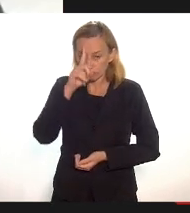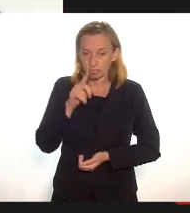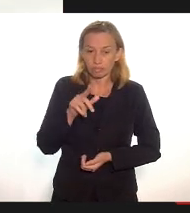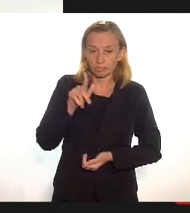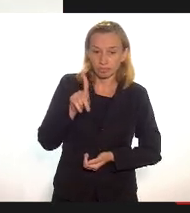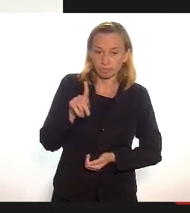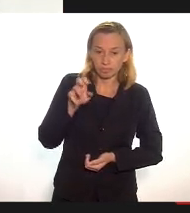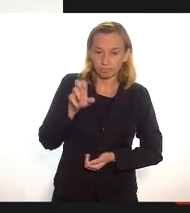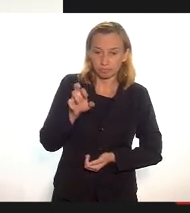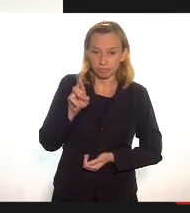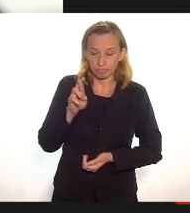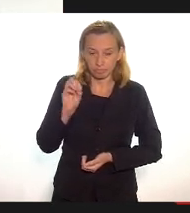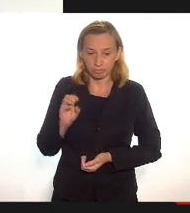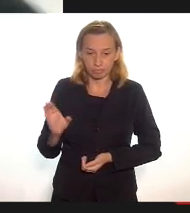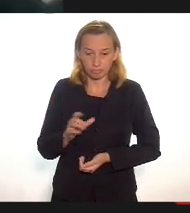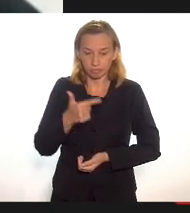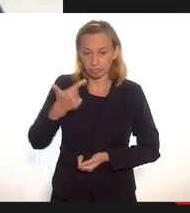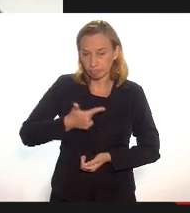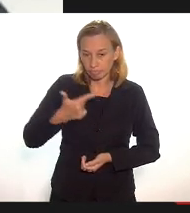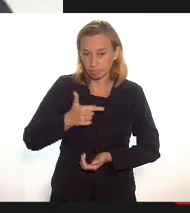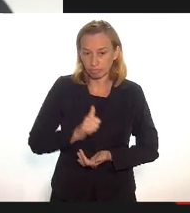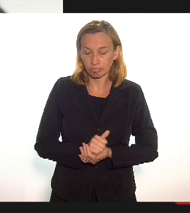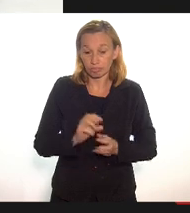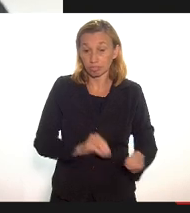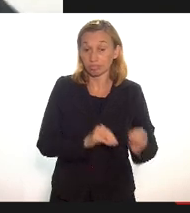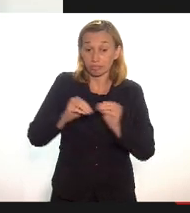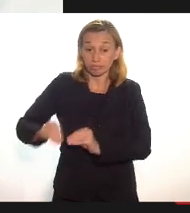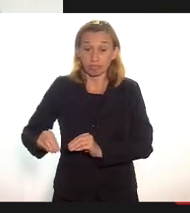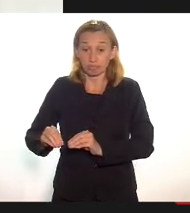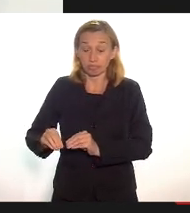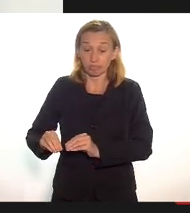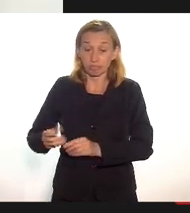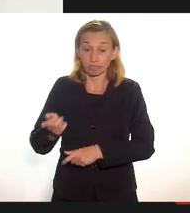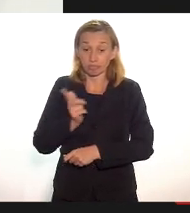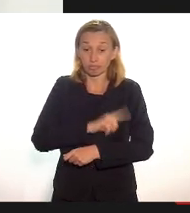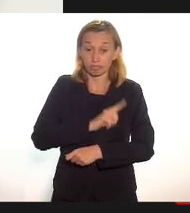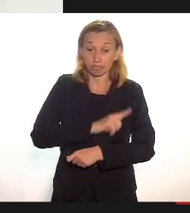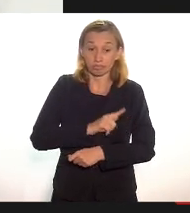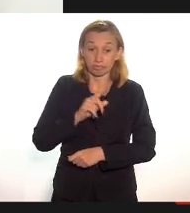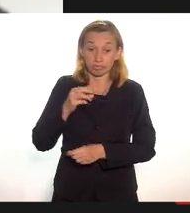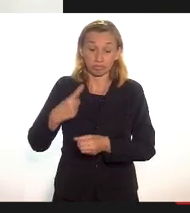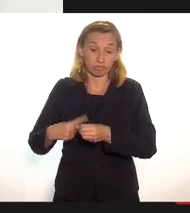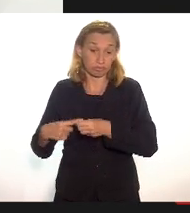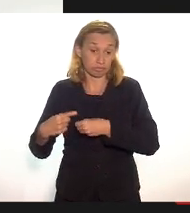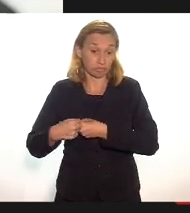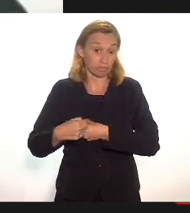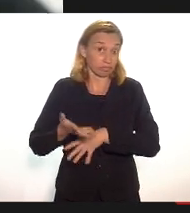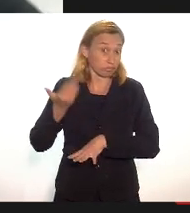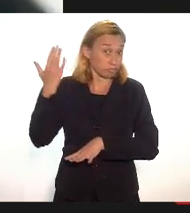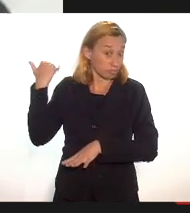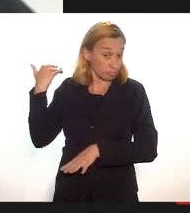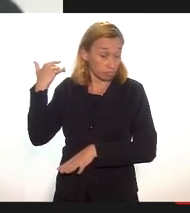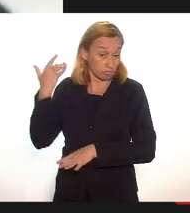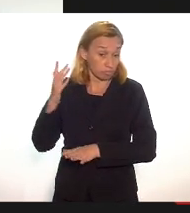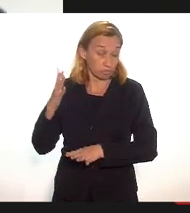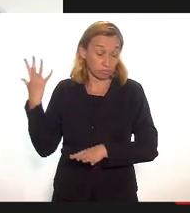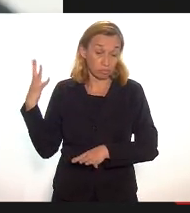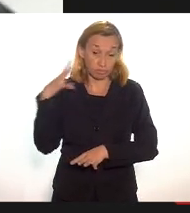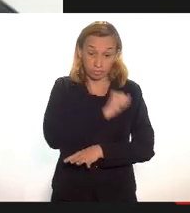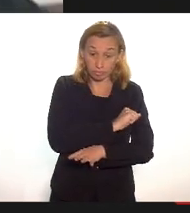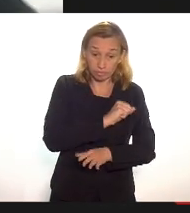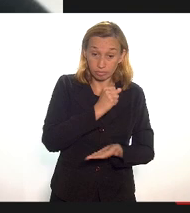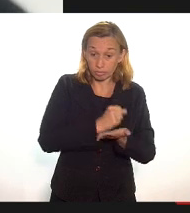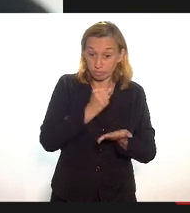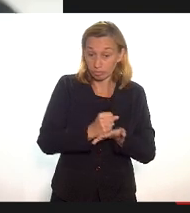Alberto Schweitzer. Os hospitais foram transferidos para a gestão municipal, à época, que imediatamente contratou